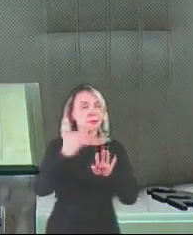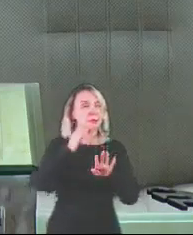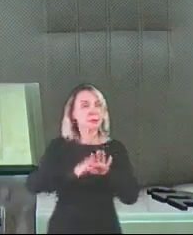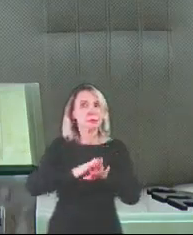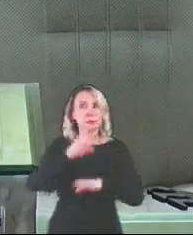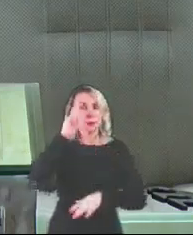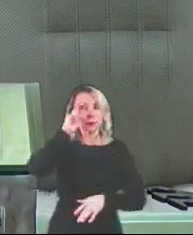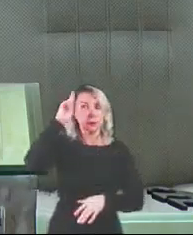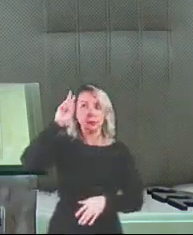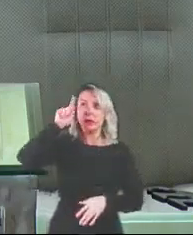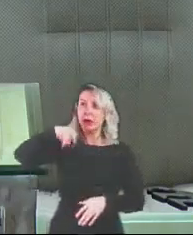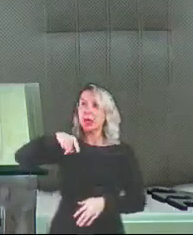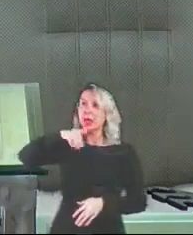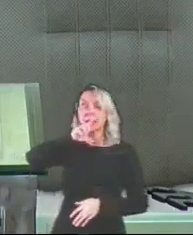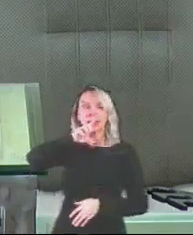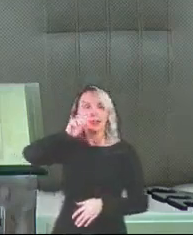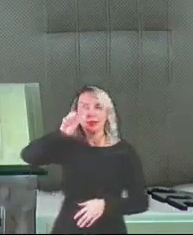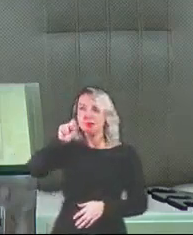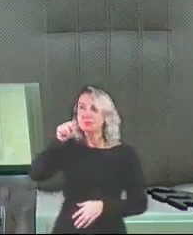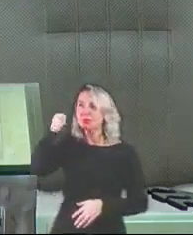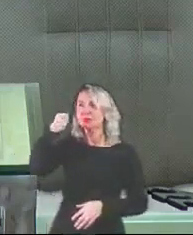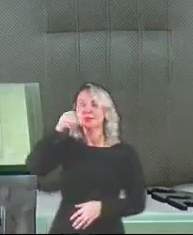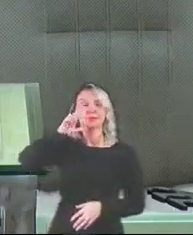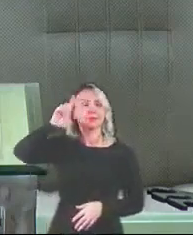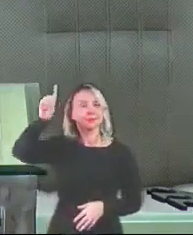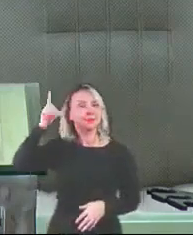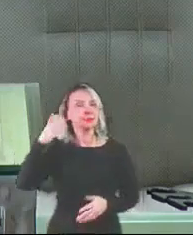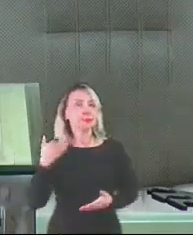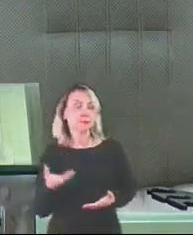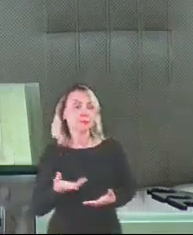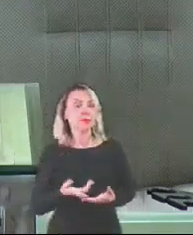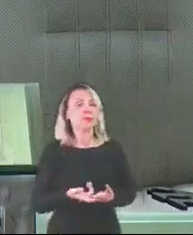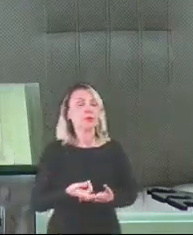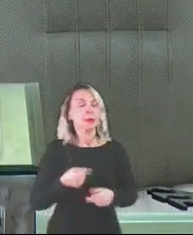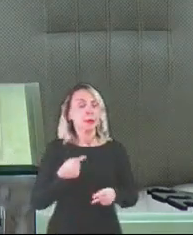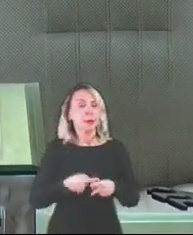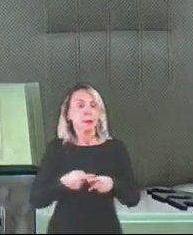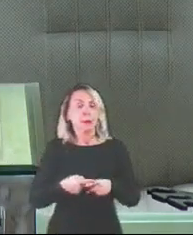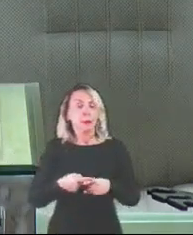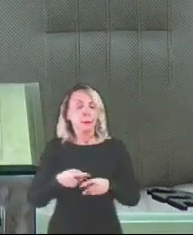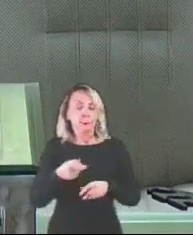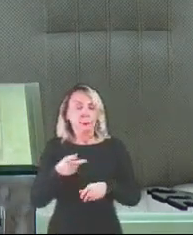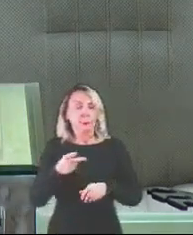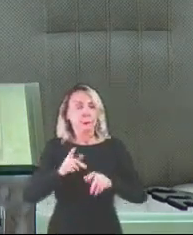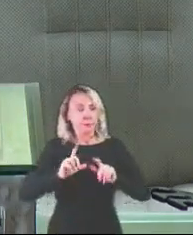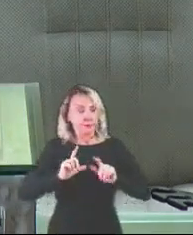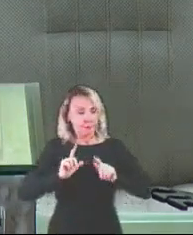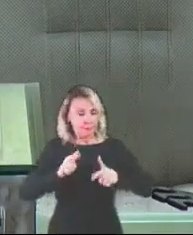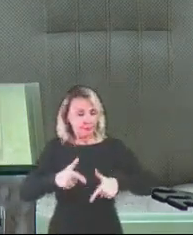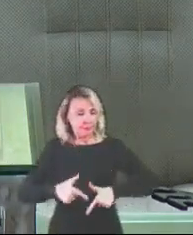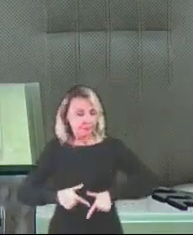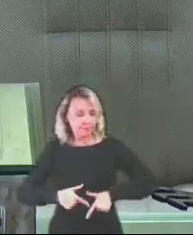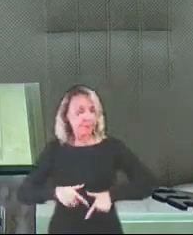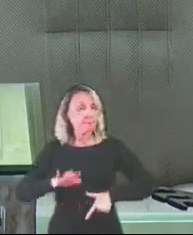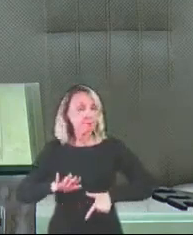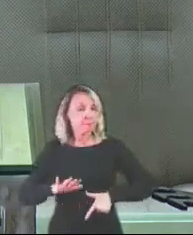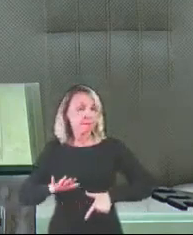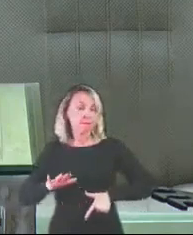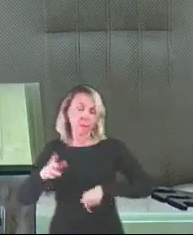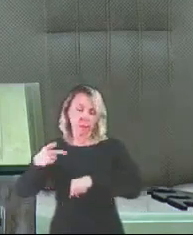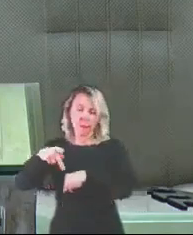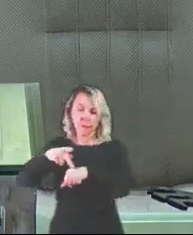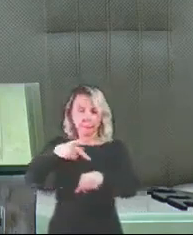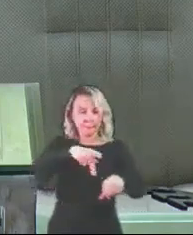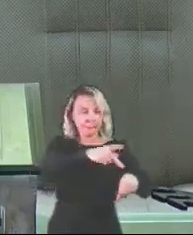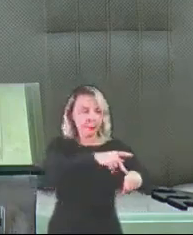uma ênfase muito grande nas nações circunvizinhas de Israel. As nações que faziam parte nos